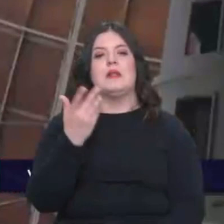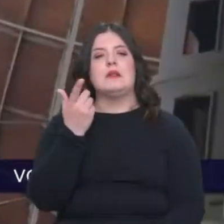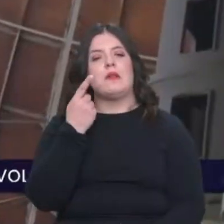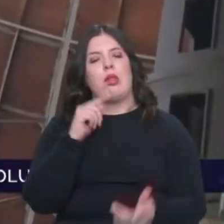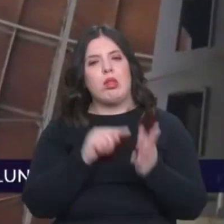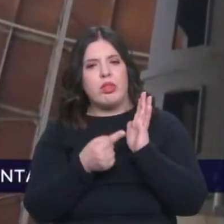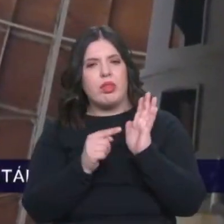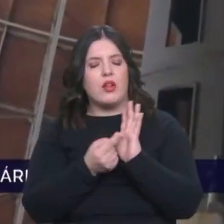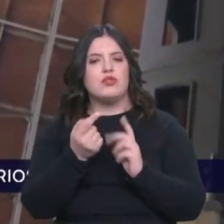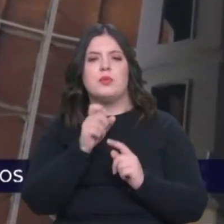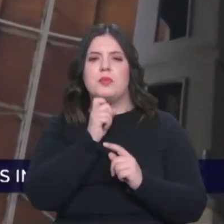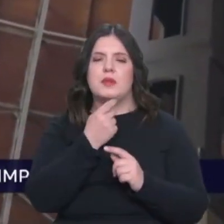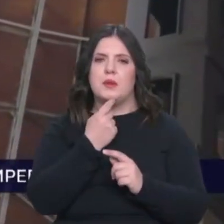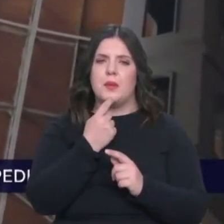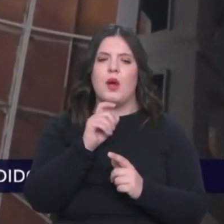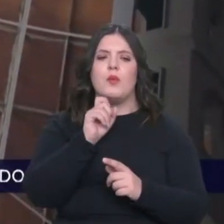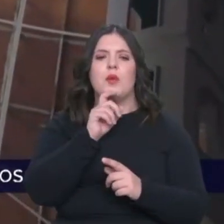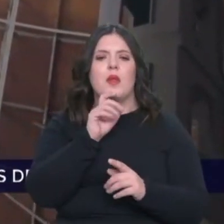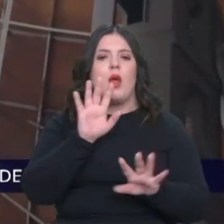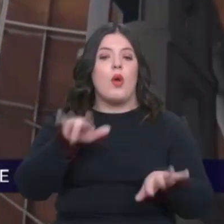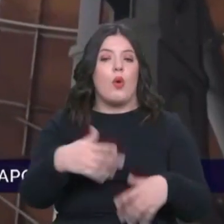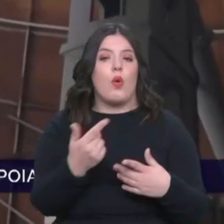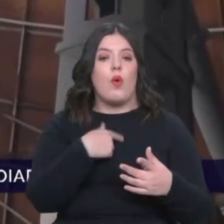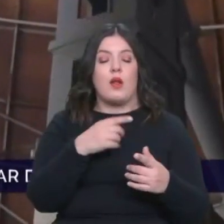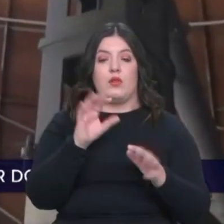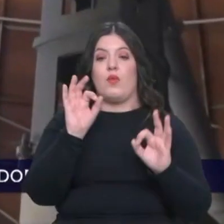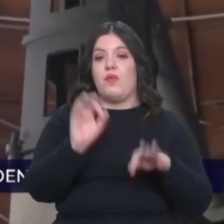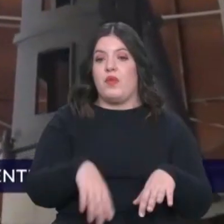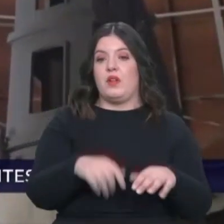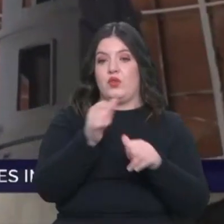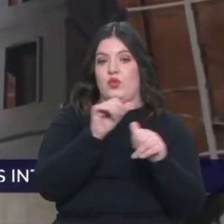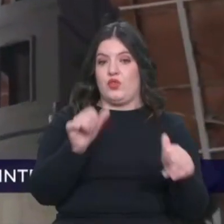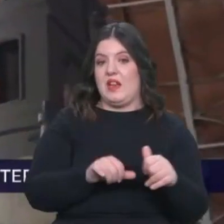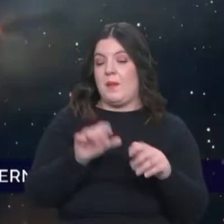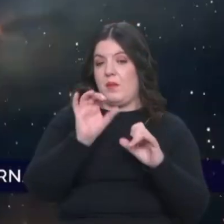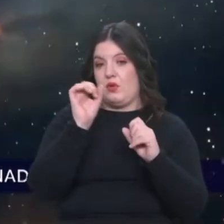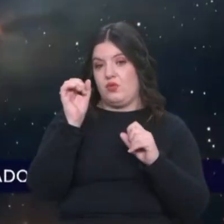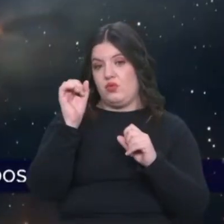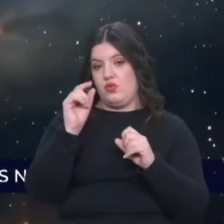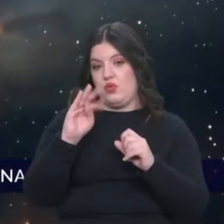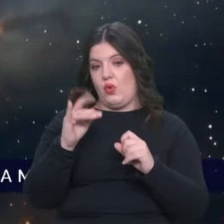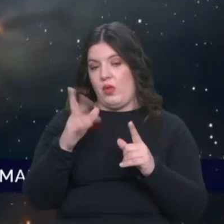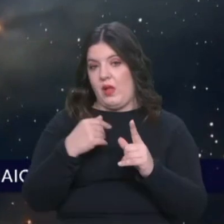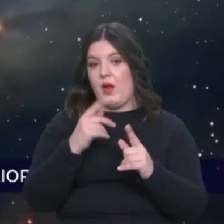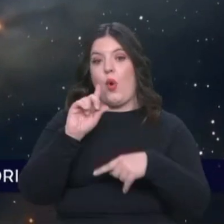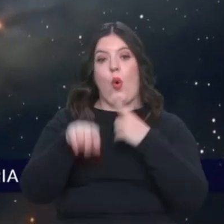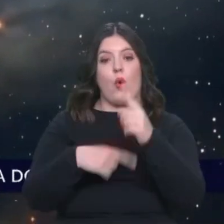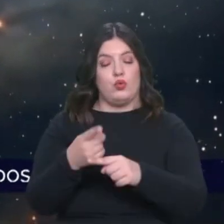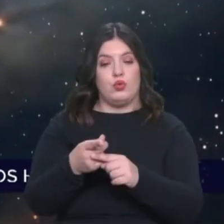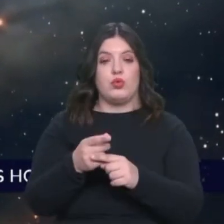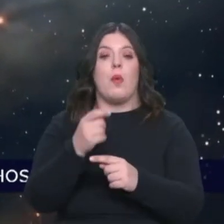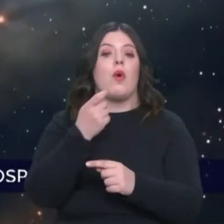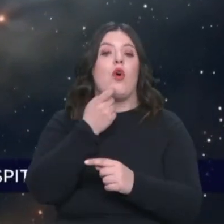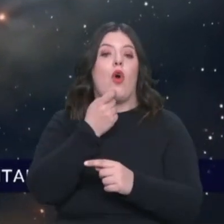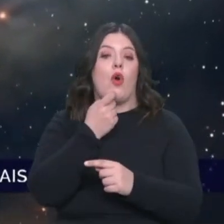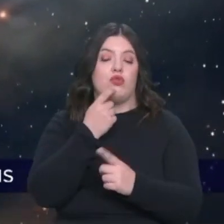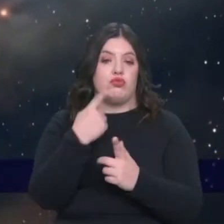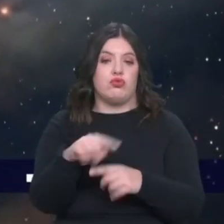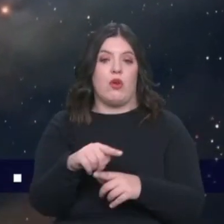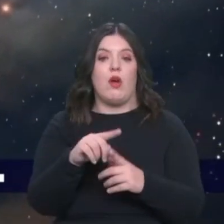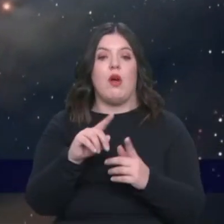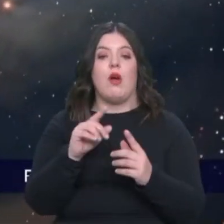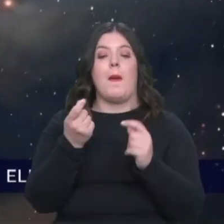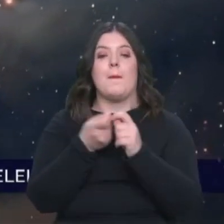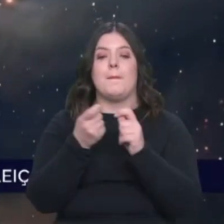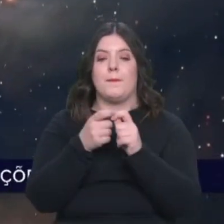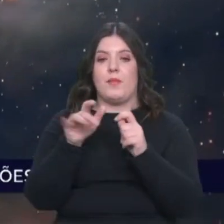que é a probabilidade de nós termos nos confins do Sistema Solar outros planetas, ainda por cima rochosos, que possam estar na nuvem de Oort, ou seja, nas zonas